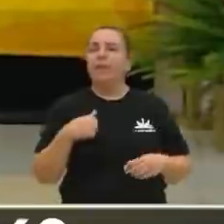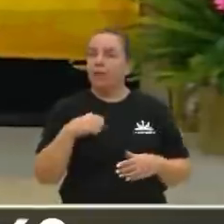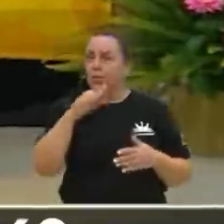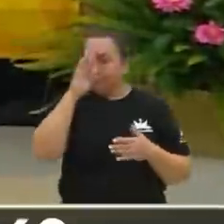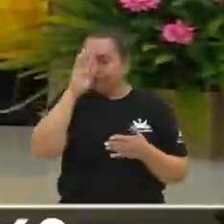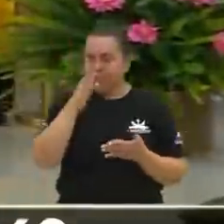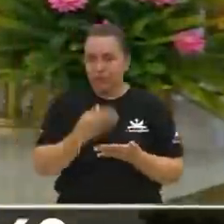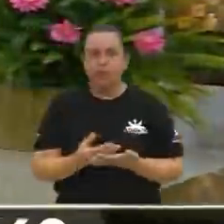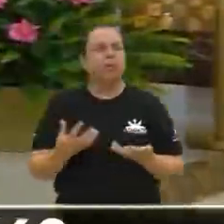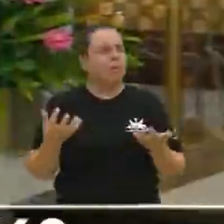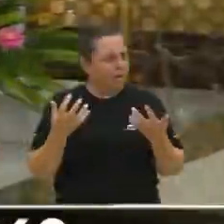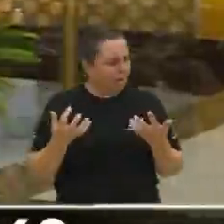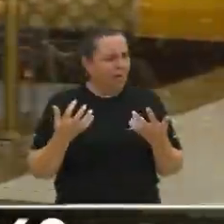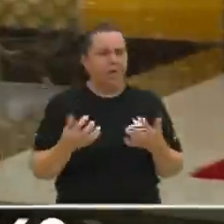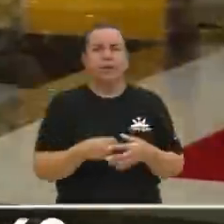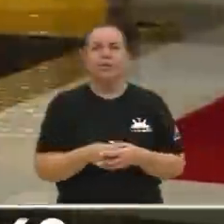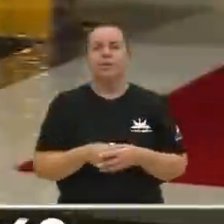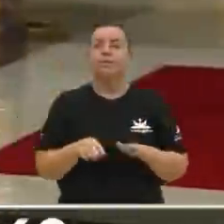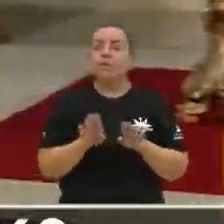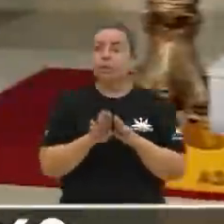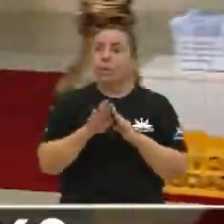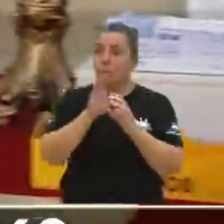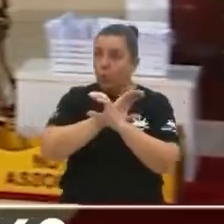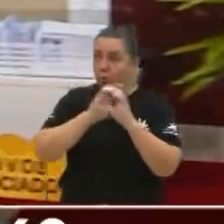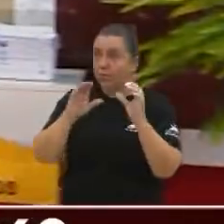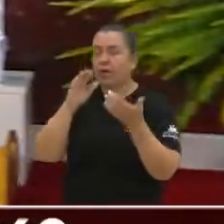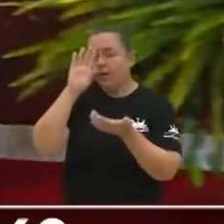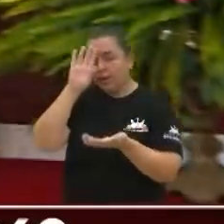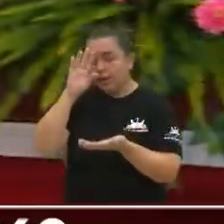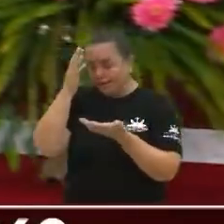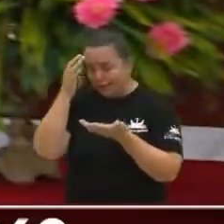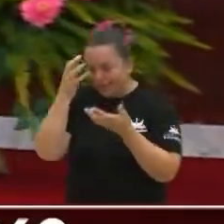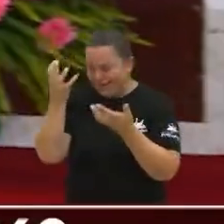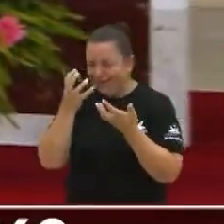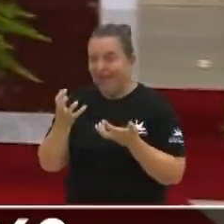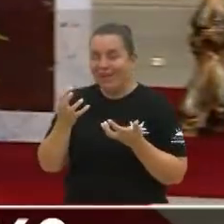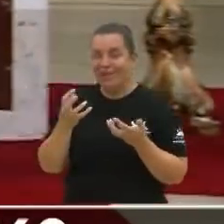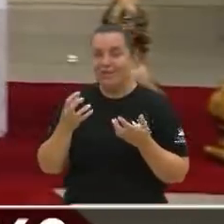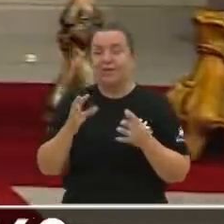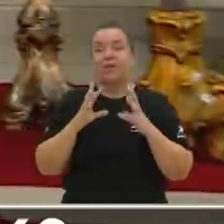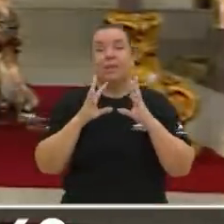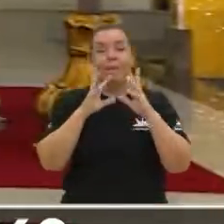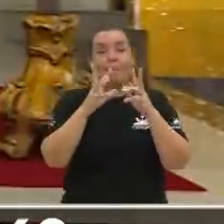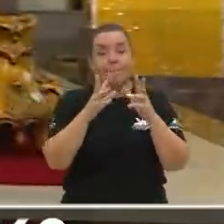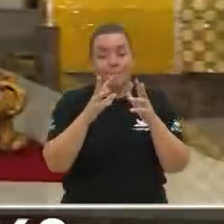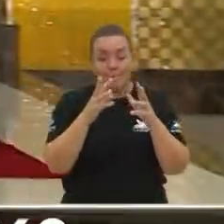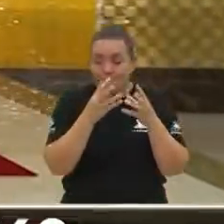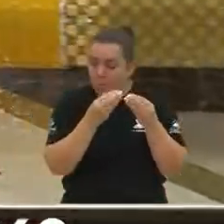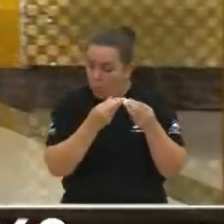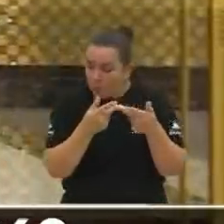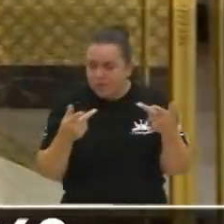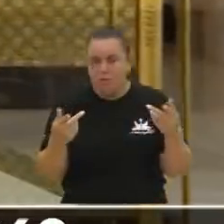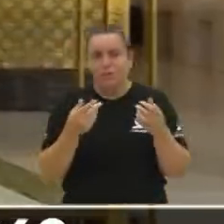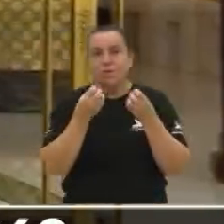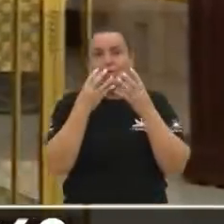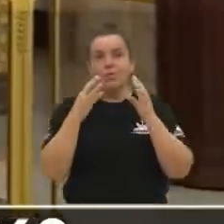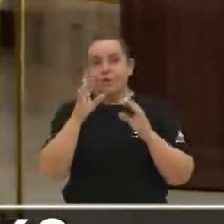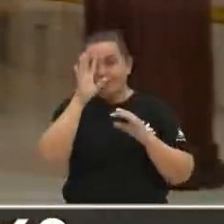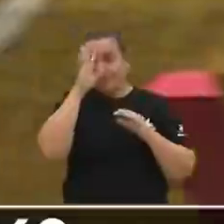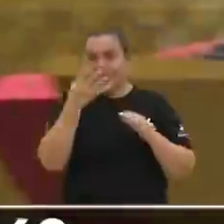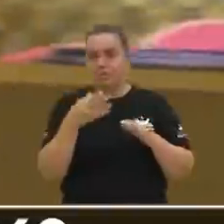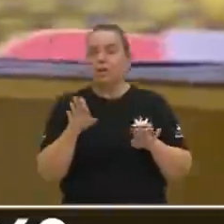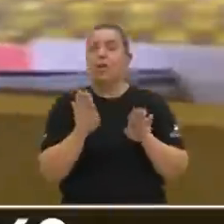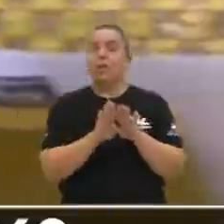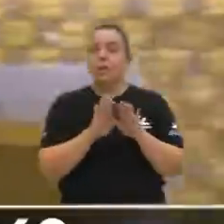crer eu quero confiar o que frutos virão na mesma linha a